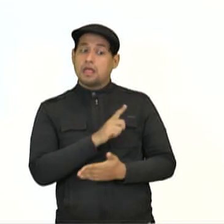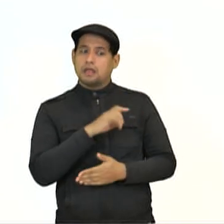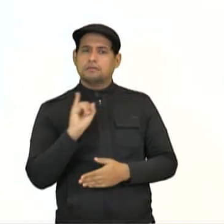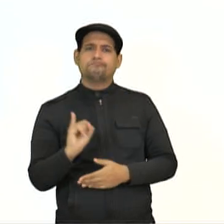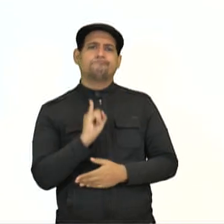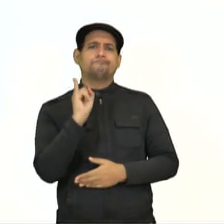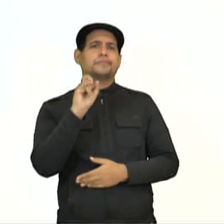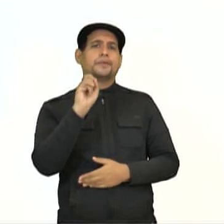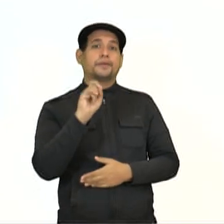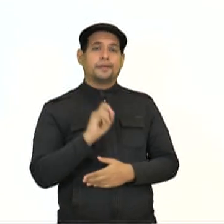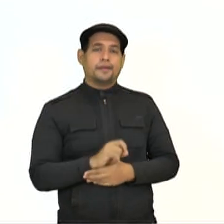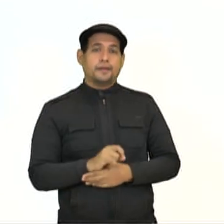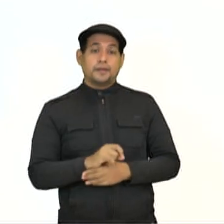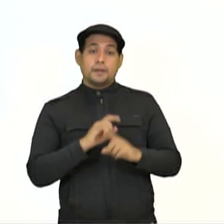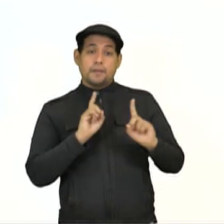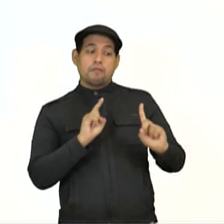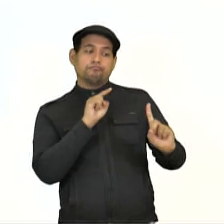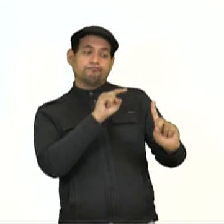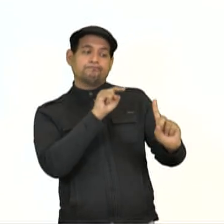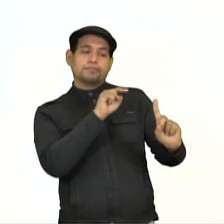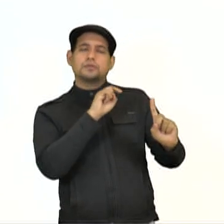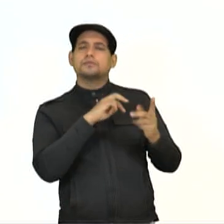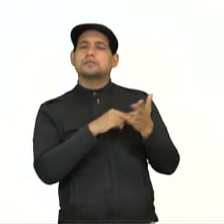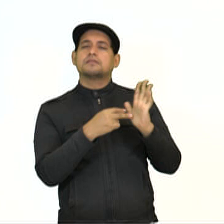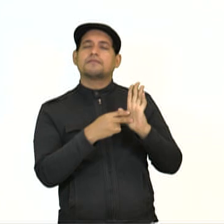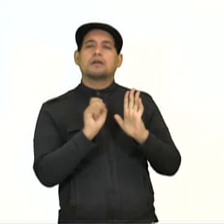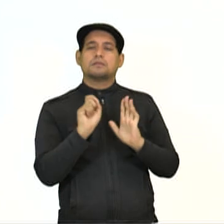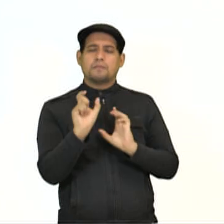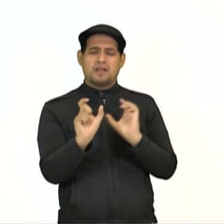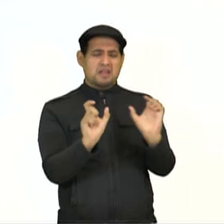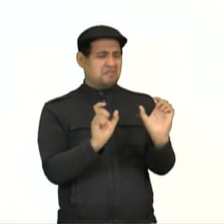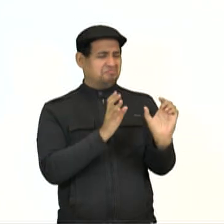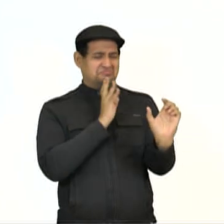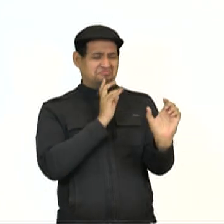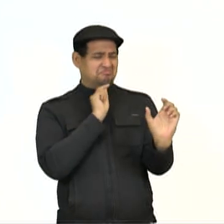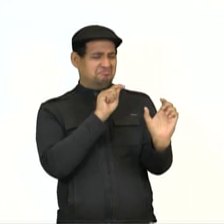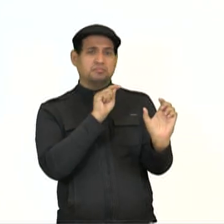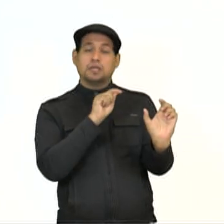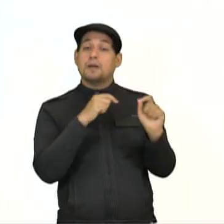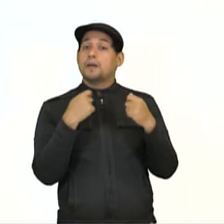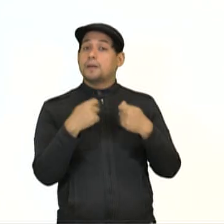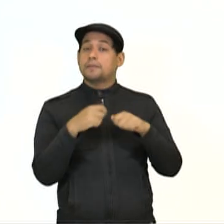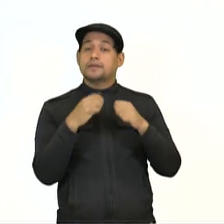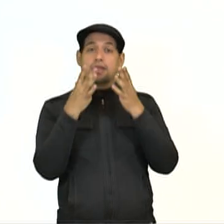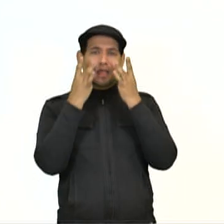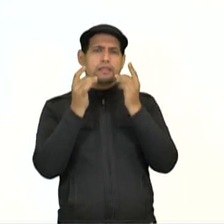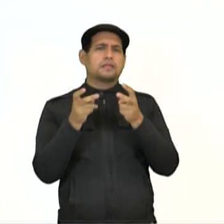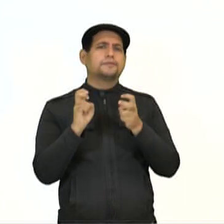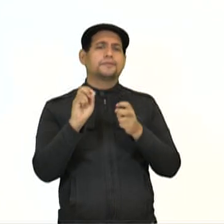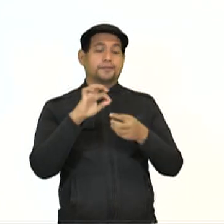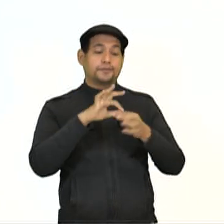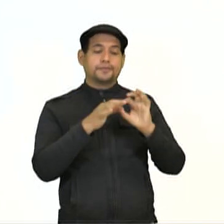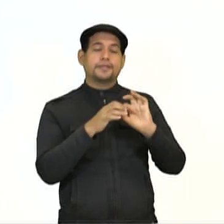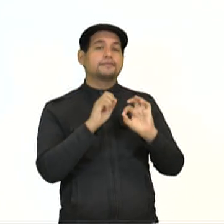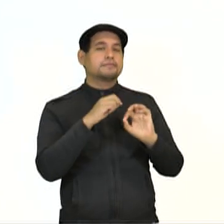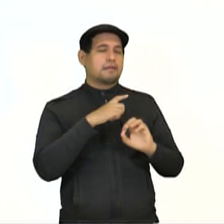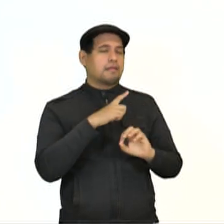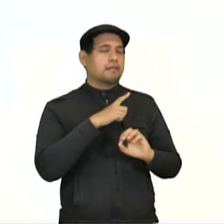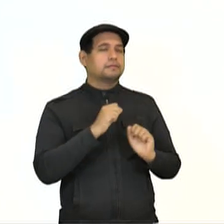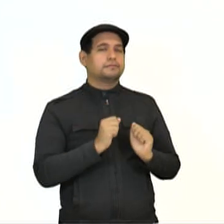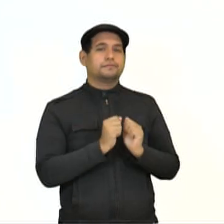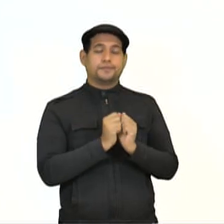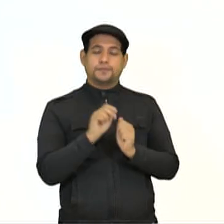importante lembrar que para inferir o significado de palavras desconhecidas, devemos observar o contexto em que elas